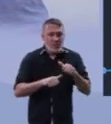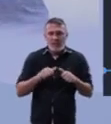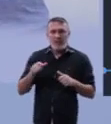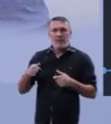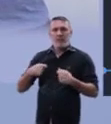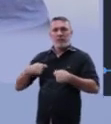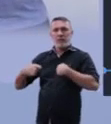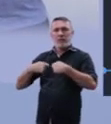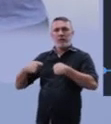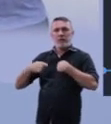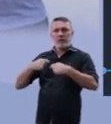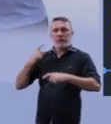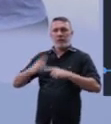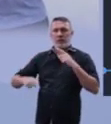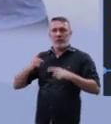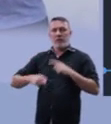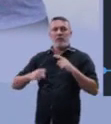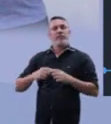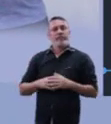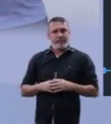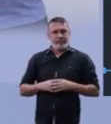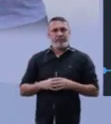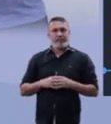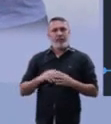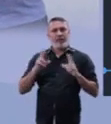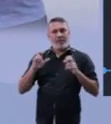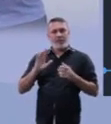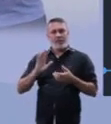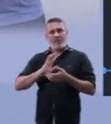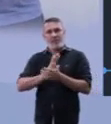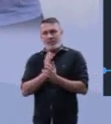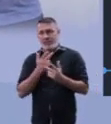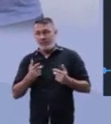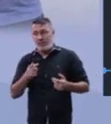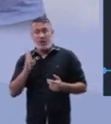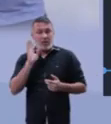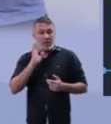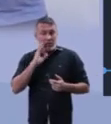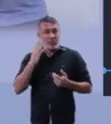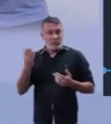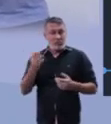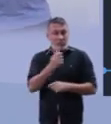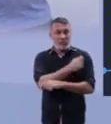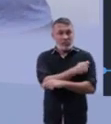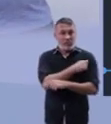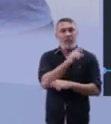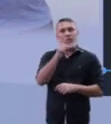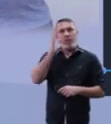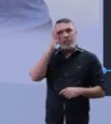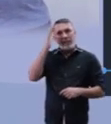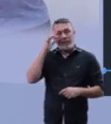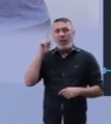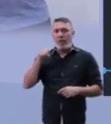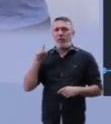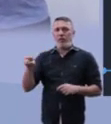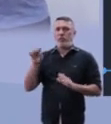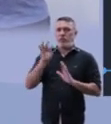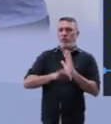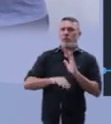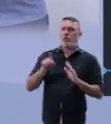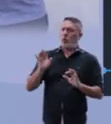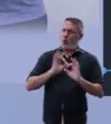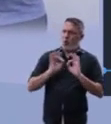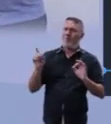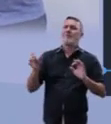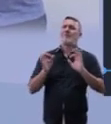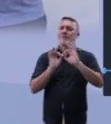né, de aspecto voltado para discriminações. Beleza, meu aluno? Então é isso que você tem que pensar ao trabalhar o seu